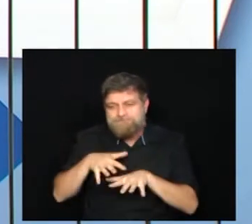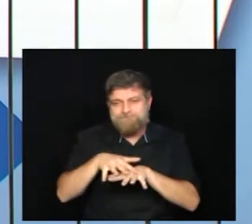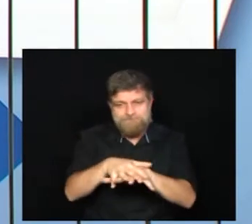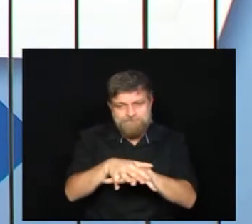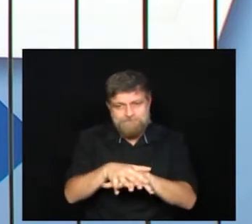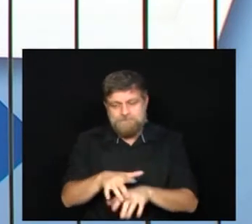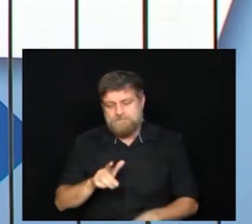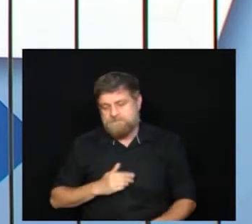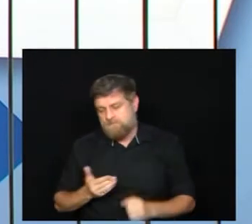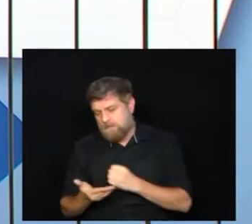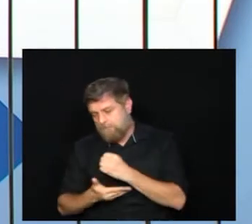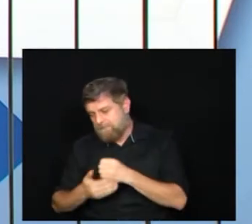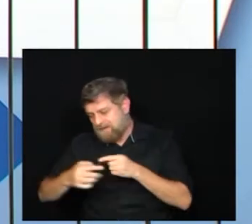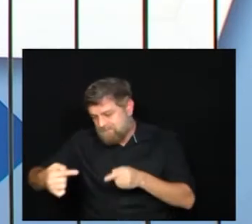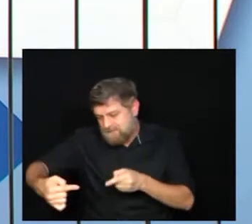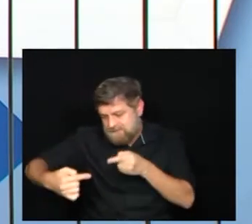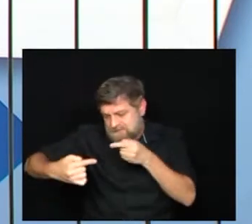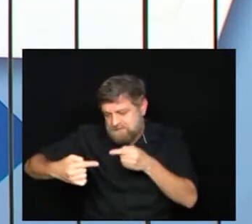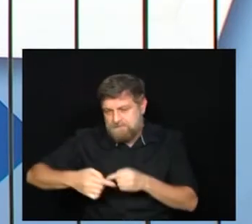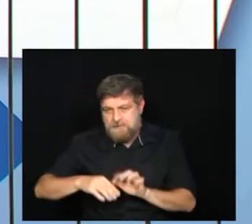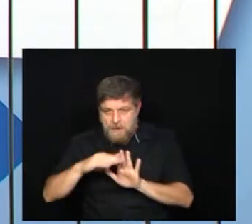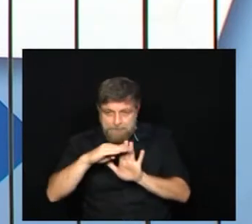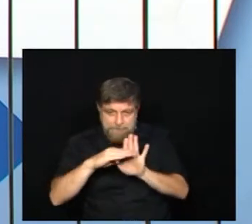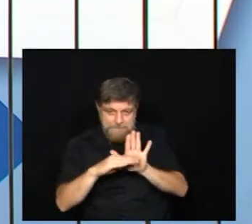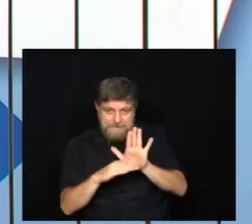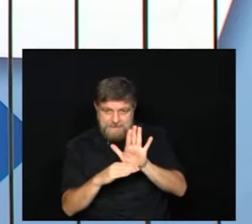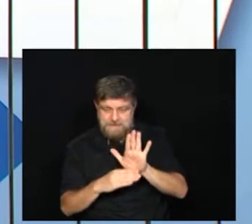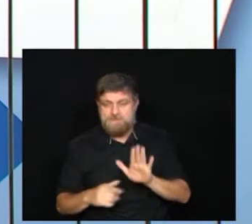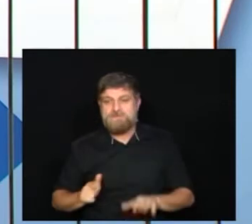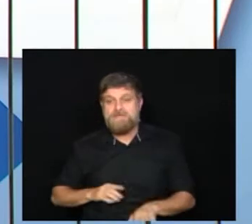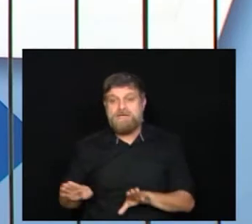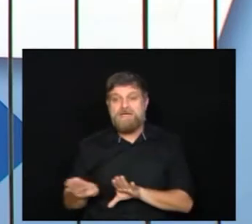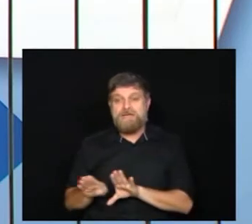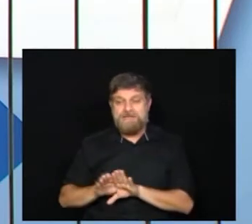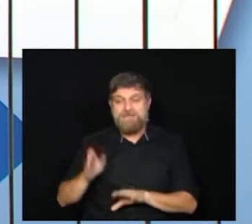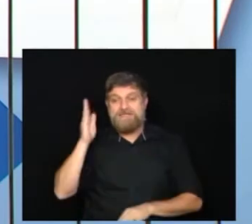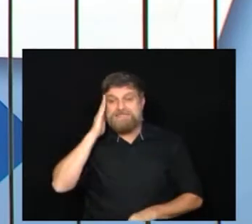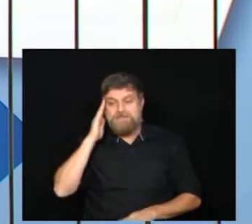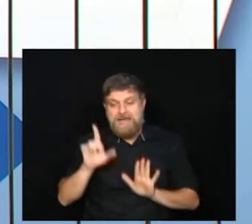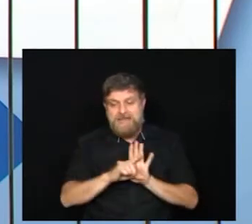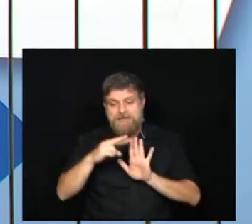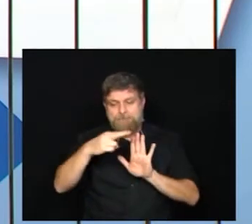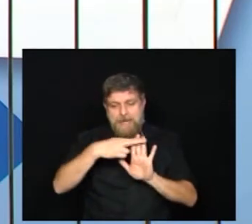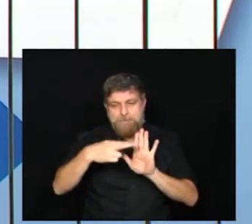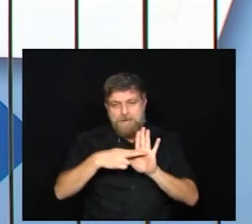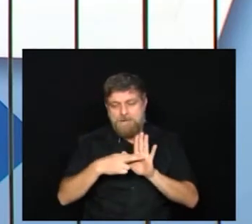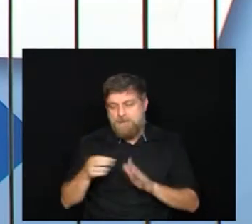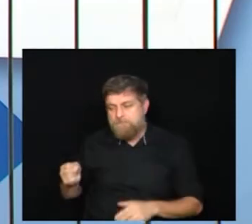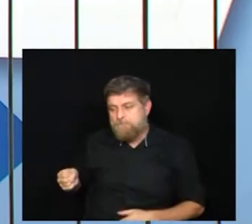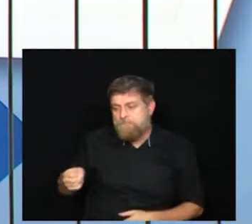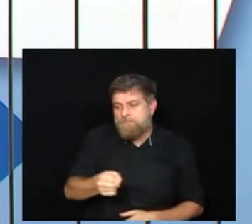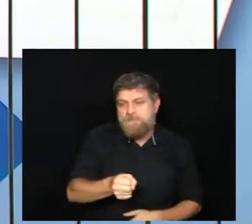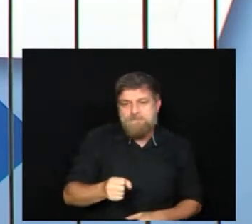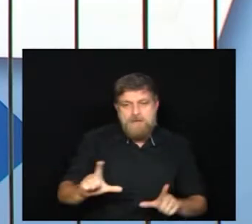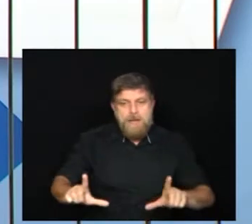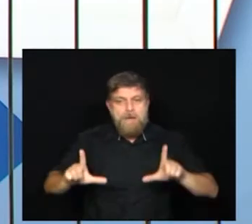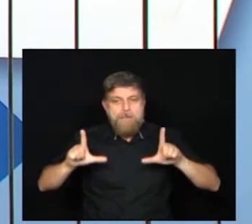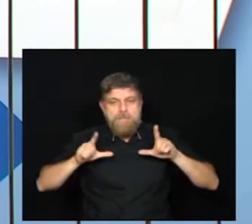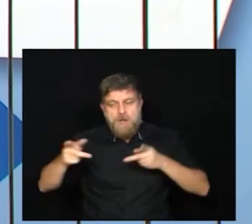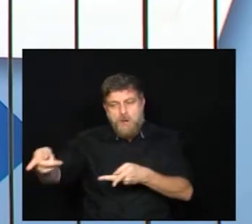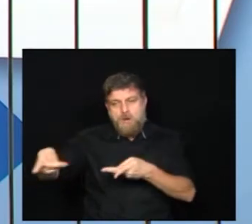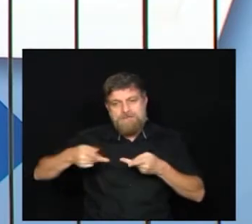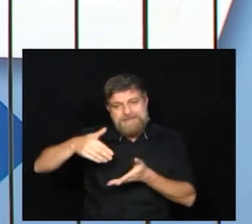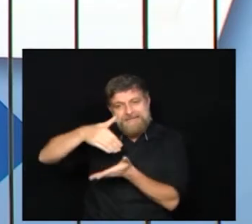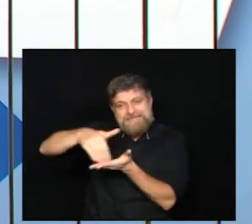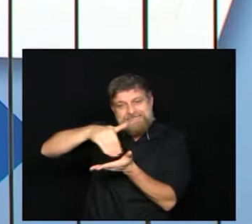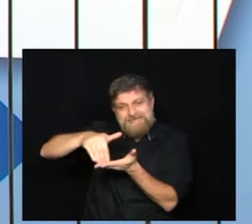inclusiva, princípios, desafios, planos e regulamentação. Ele vai receber, convidados da